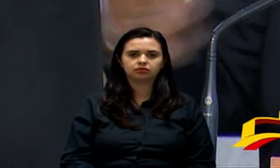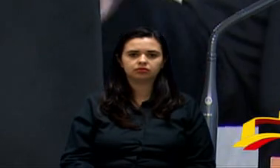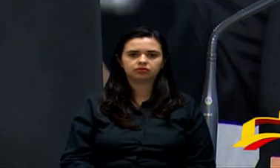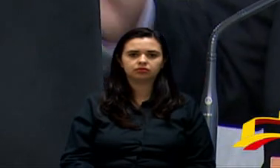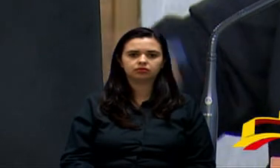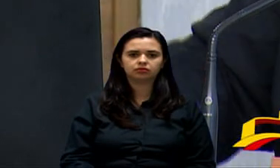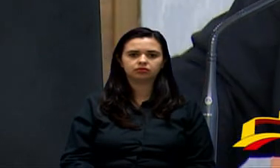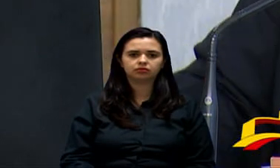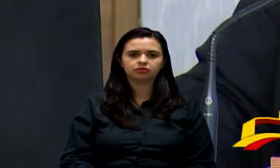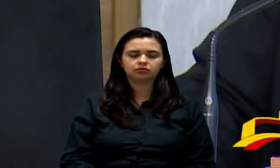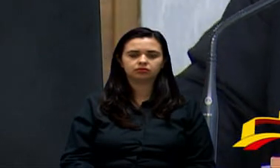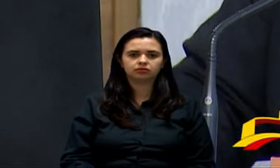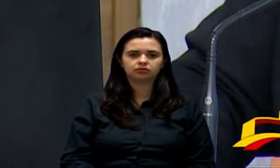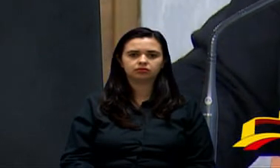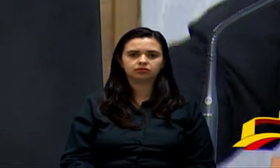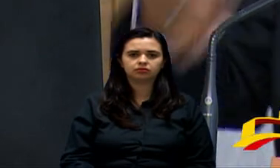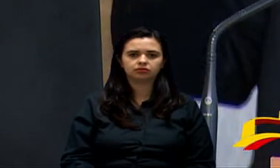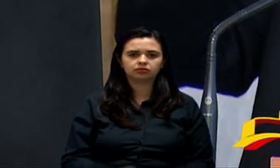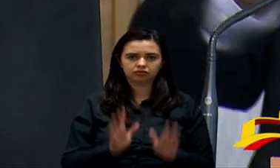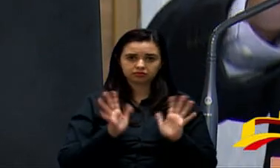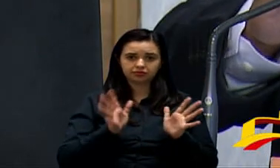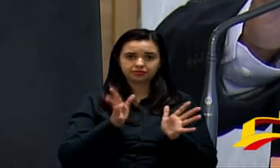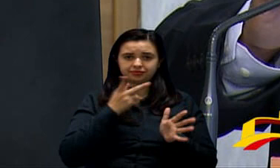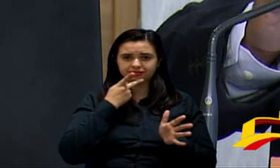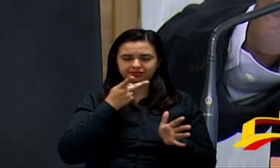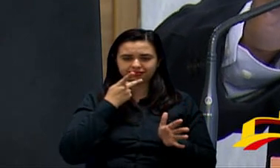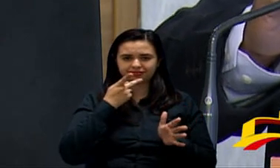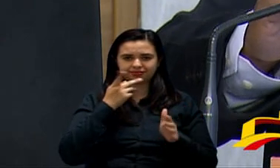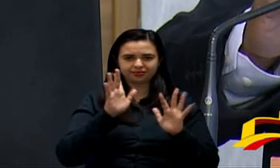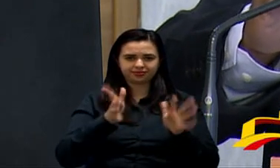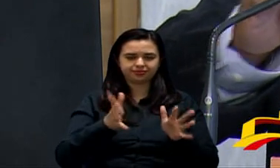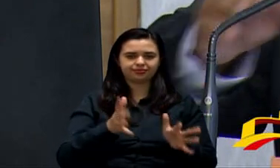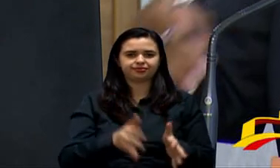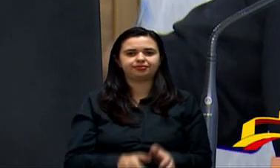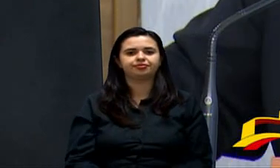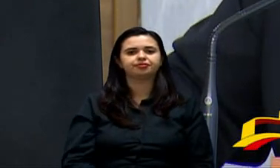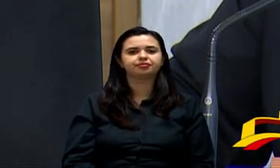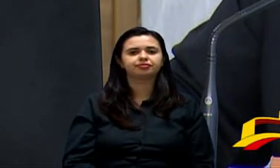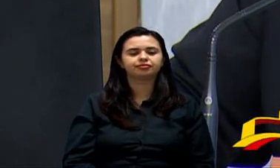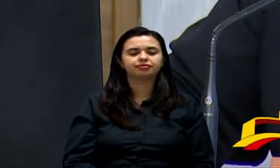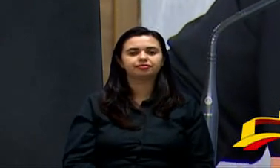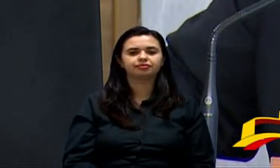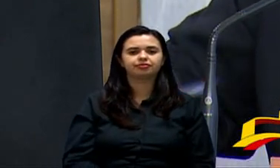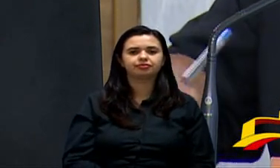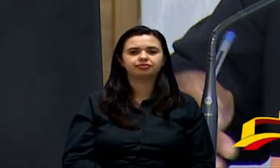Não, já falei, já. Não, já falei, já.